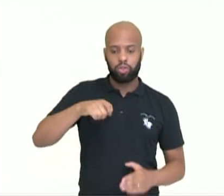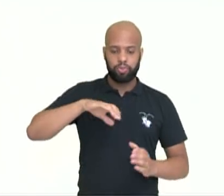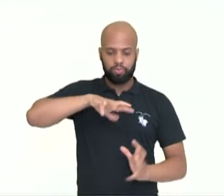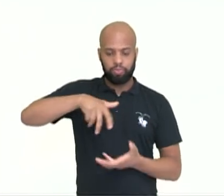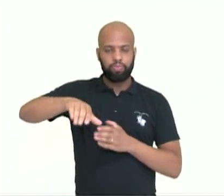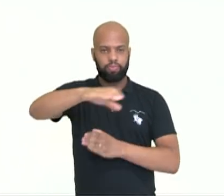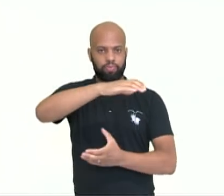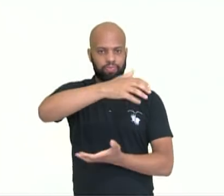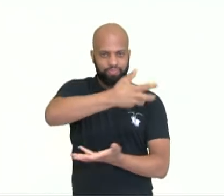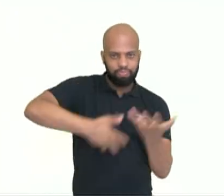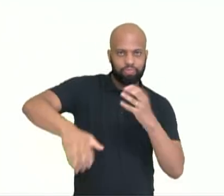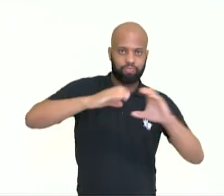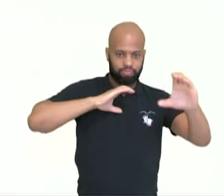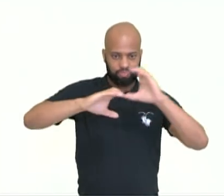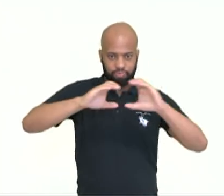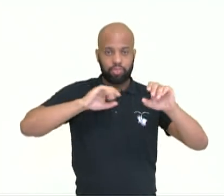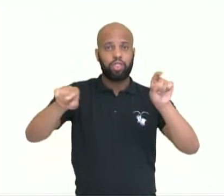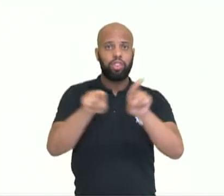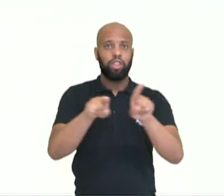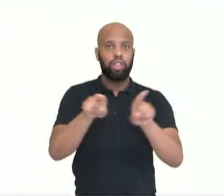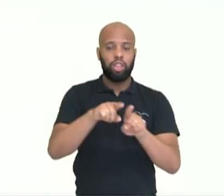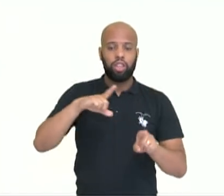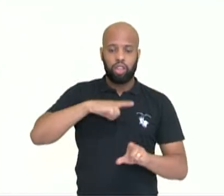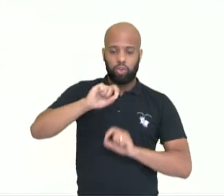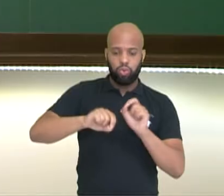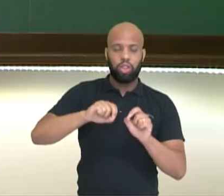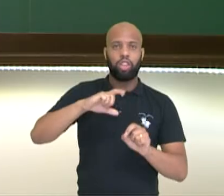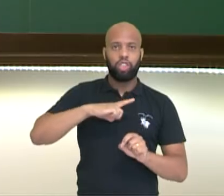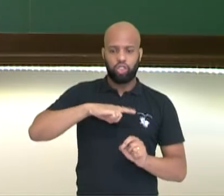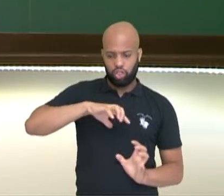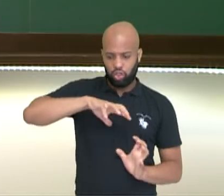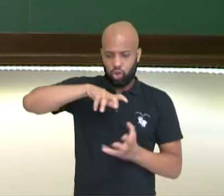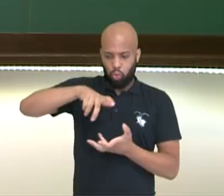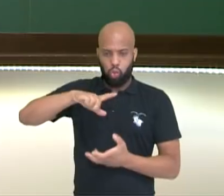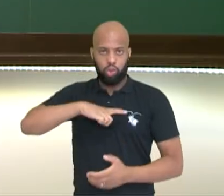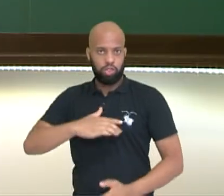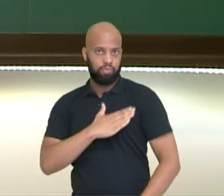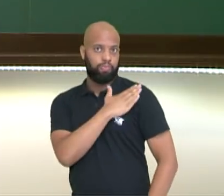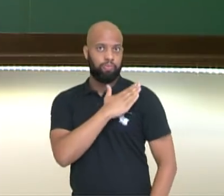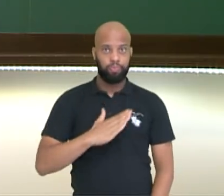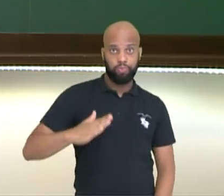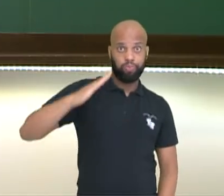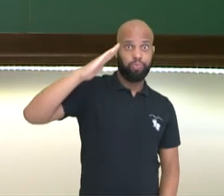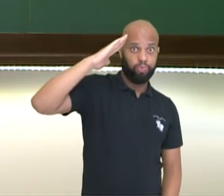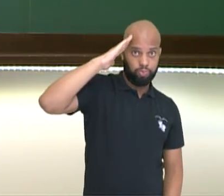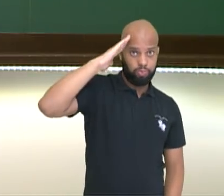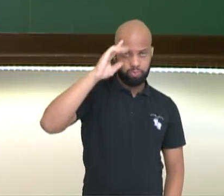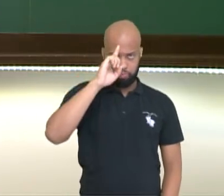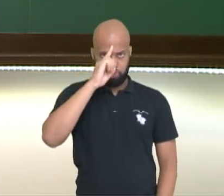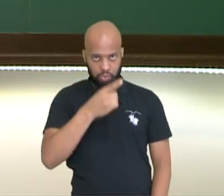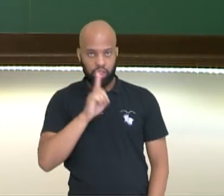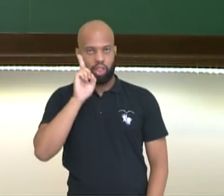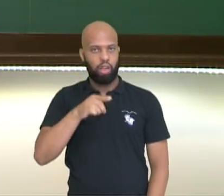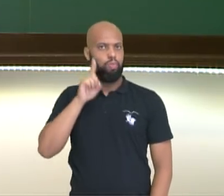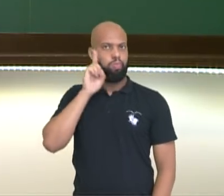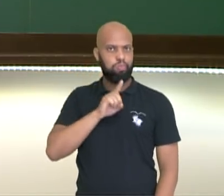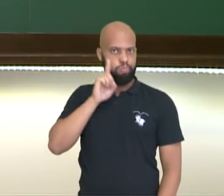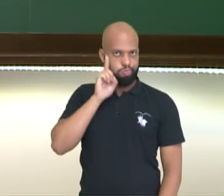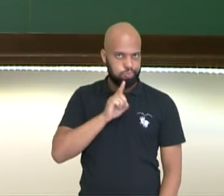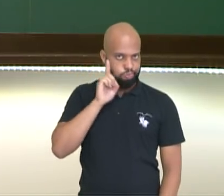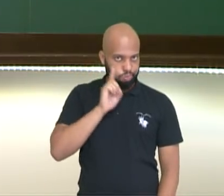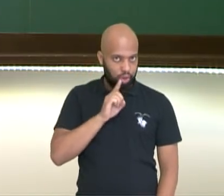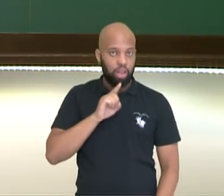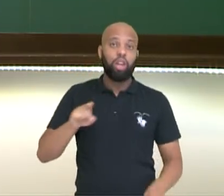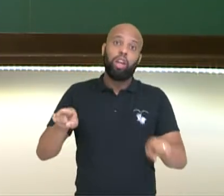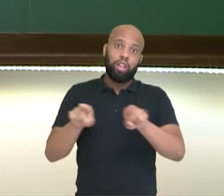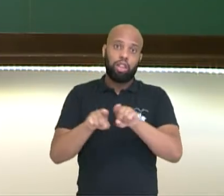globalização e ainda sobre o mundo unimultipolar, aonde o uni refere-se à supremacia militar dos